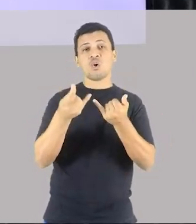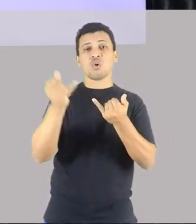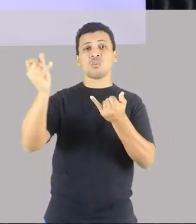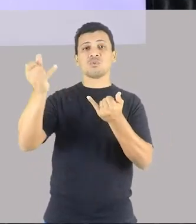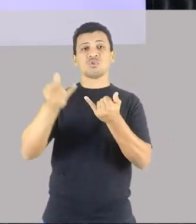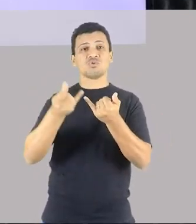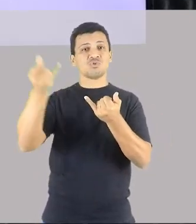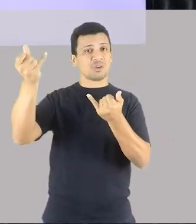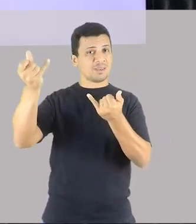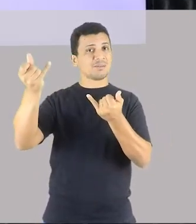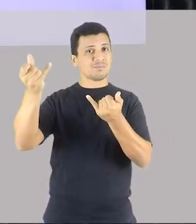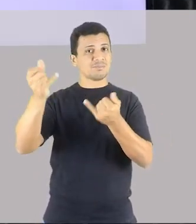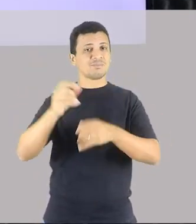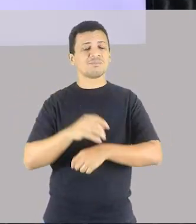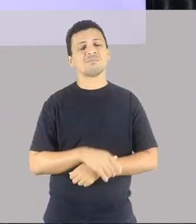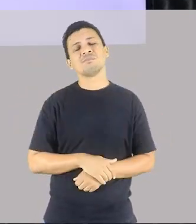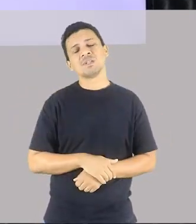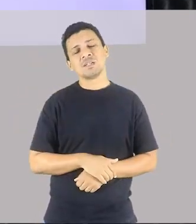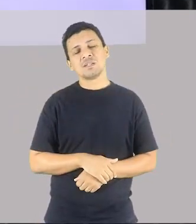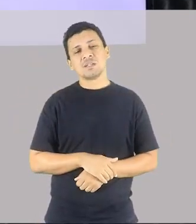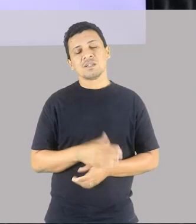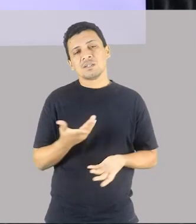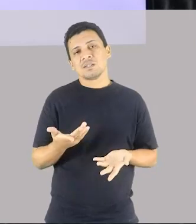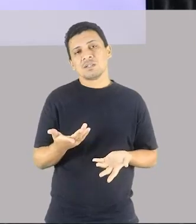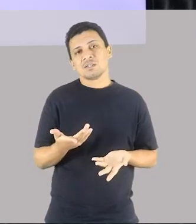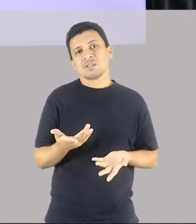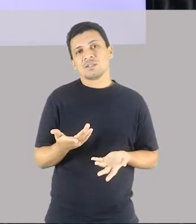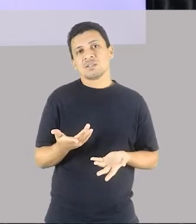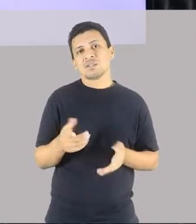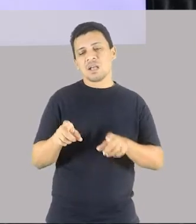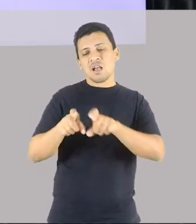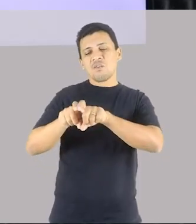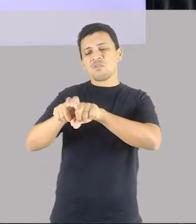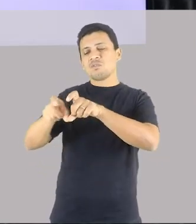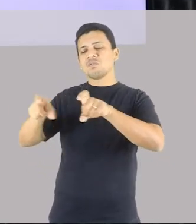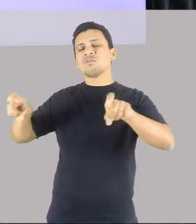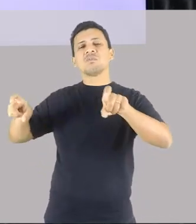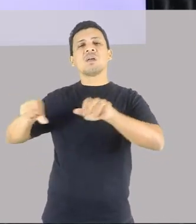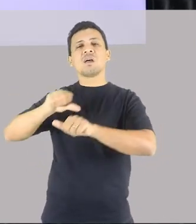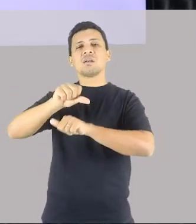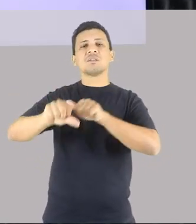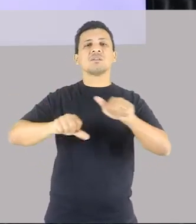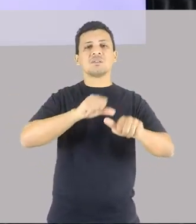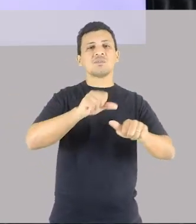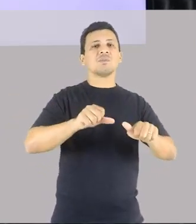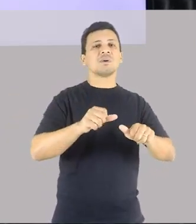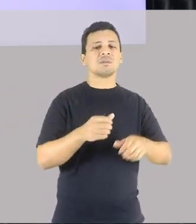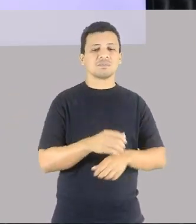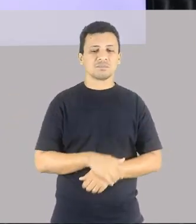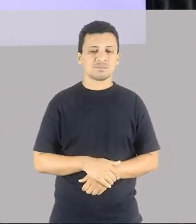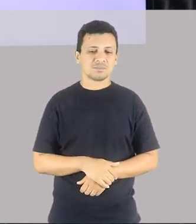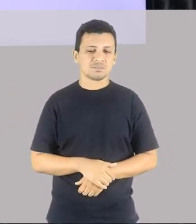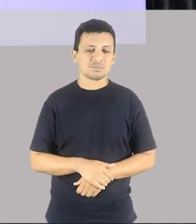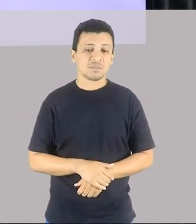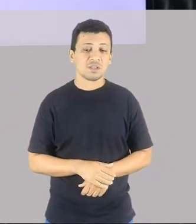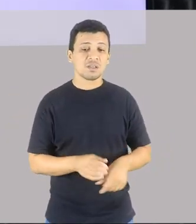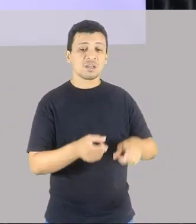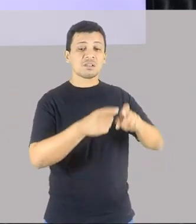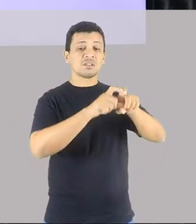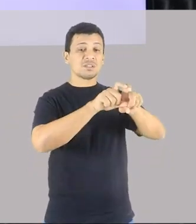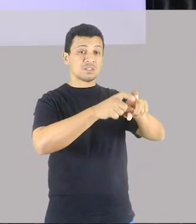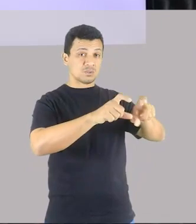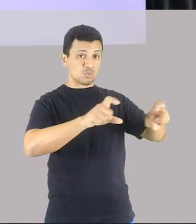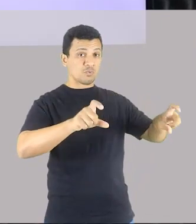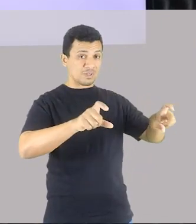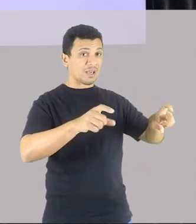bom? Objeto indireto. E que no segundo período foi transformado numa oração. Visualizem.